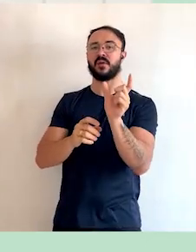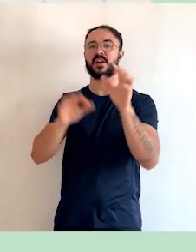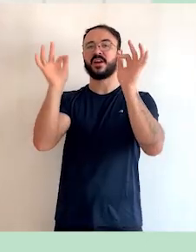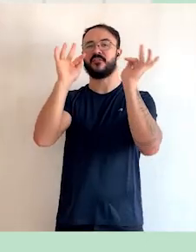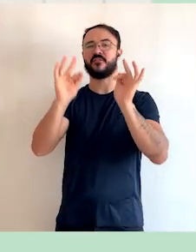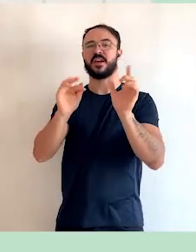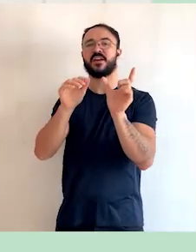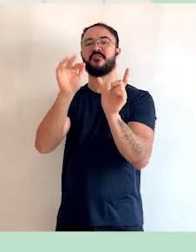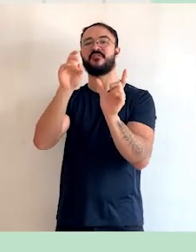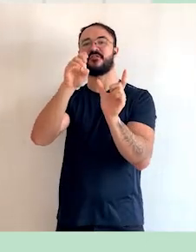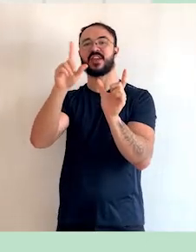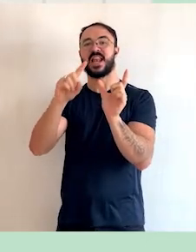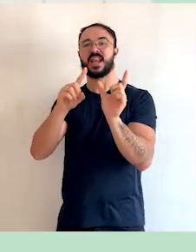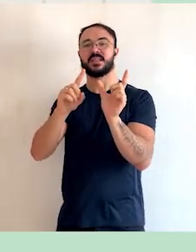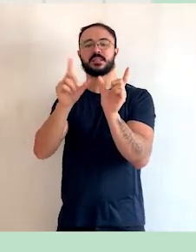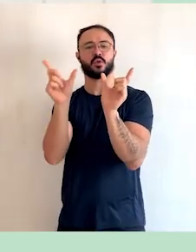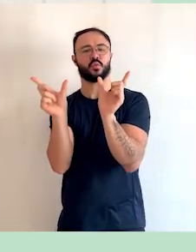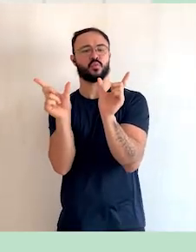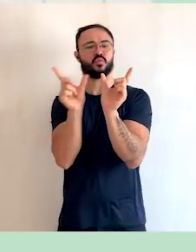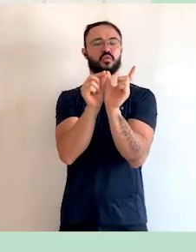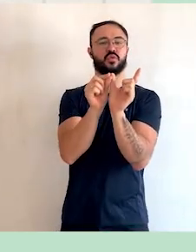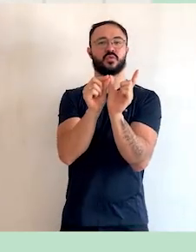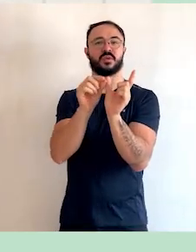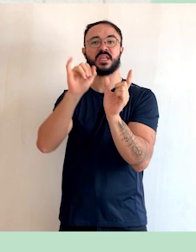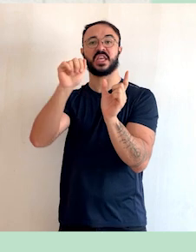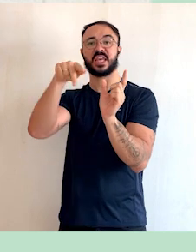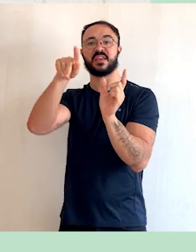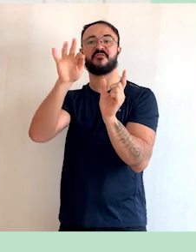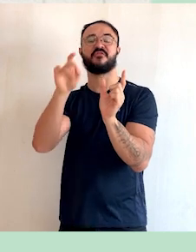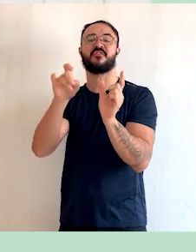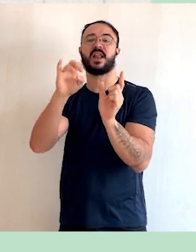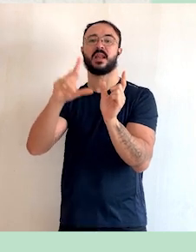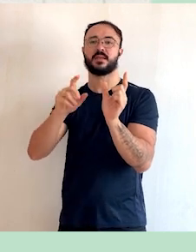infeliz. E a partir da palavra primitiva